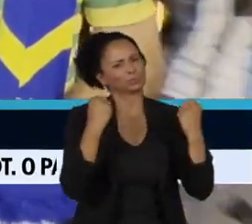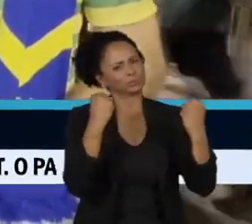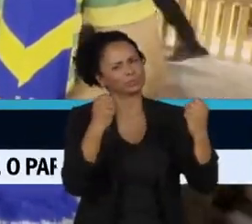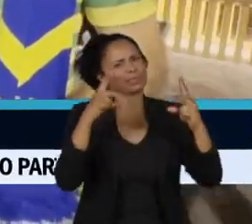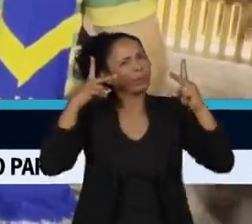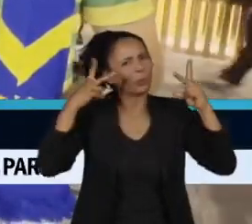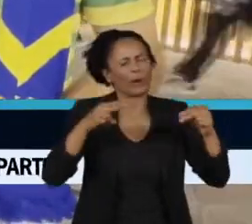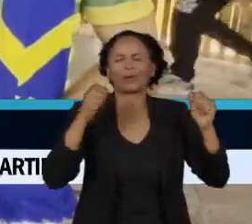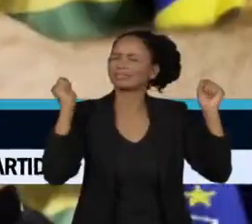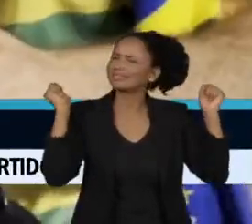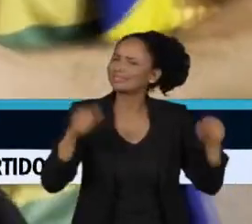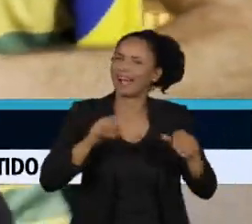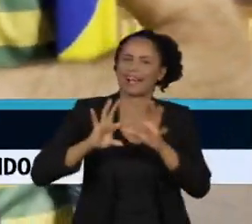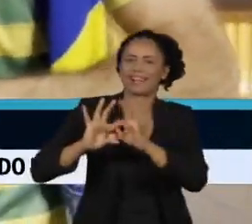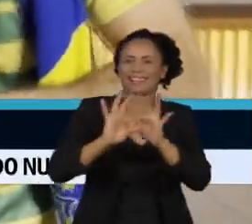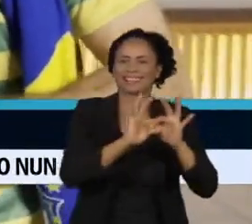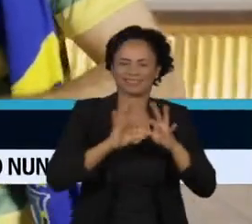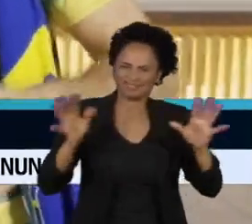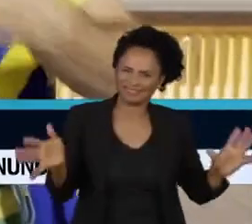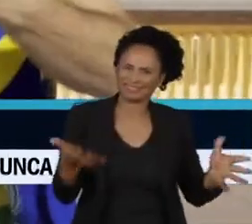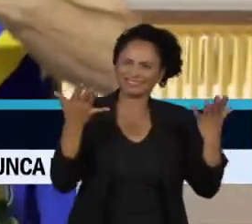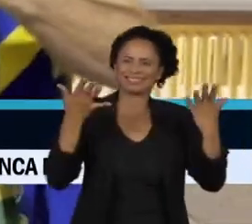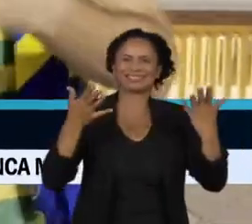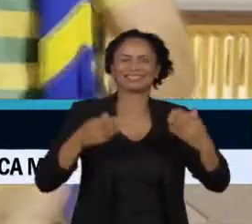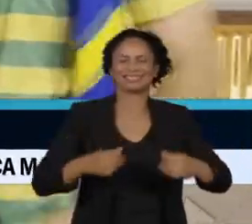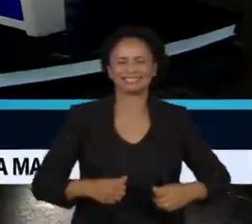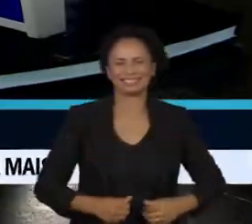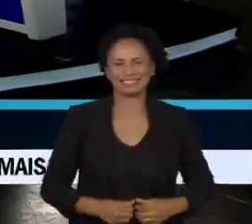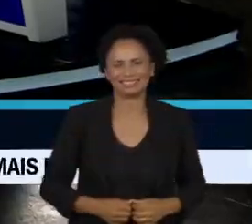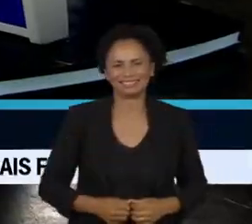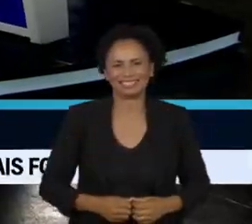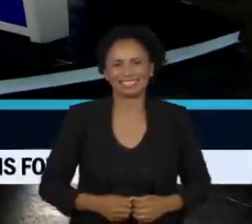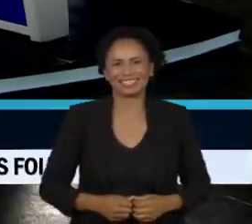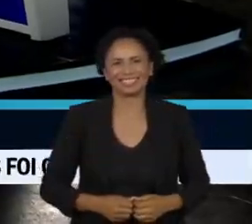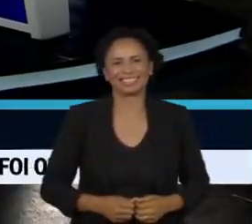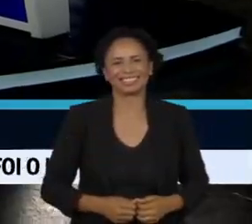Um a um, tá de bom pros dois lados. Aê. Fábio.